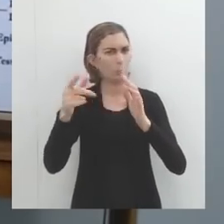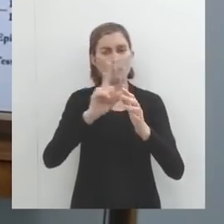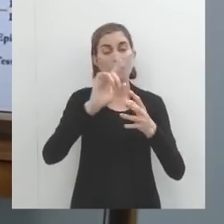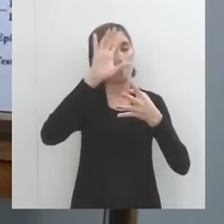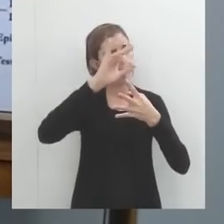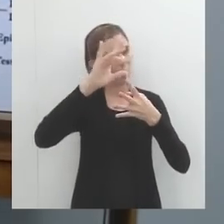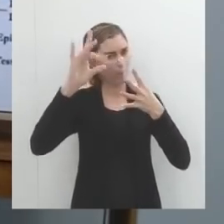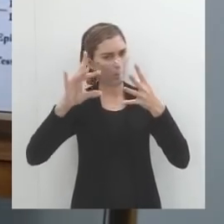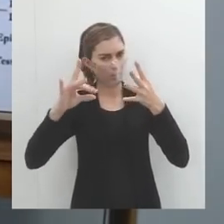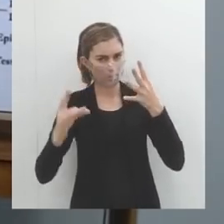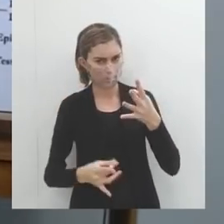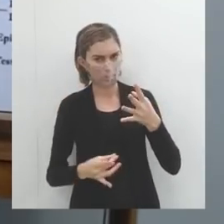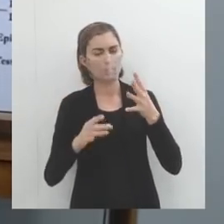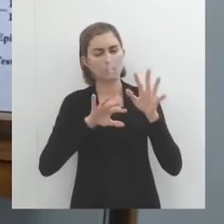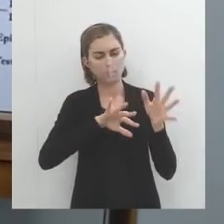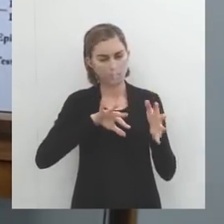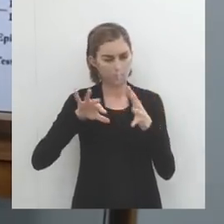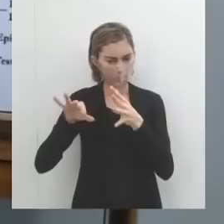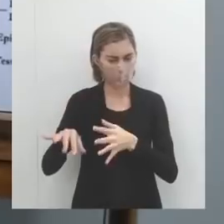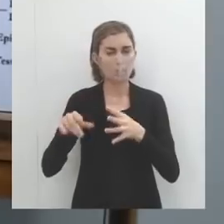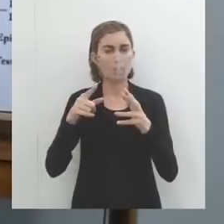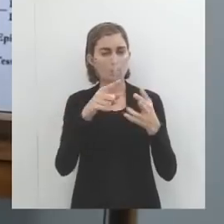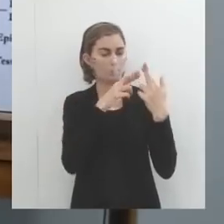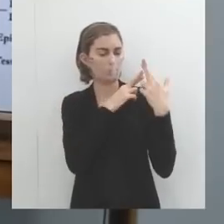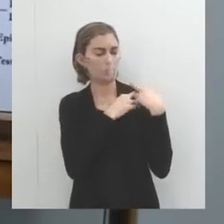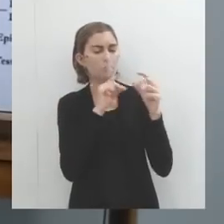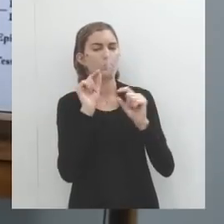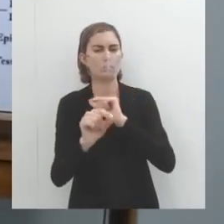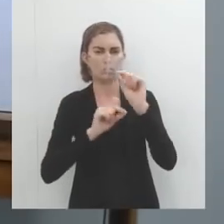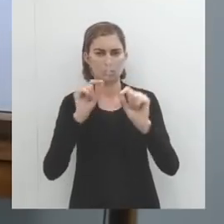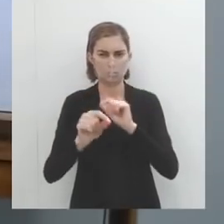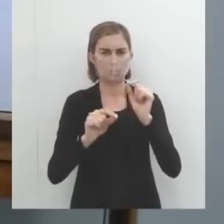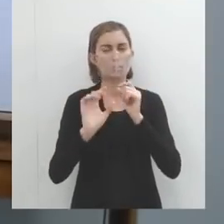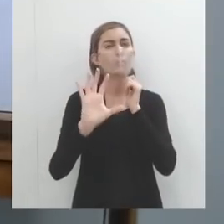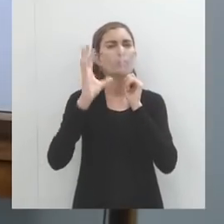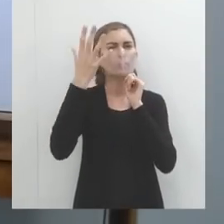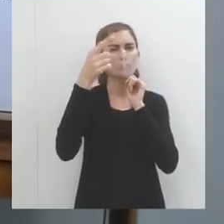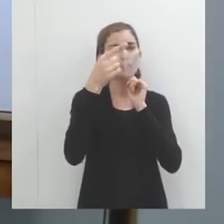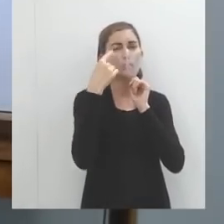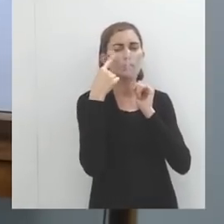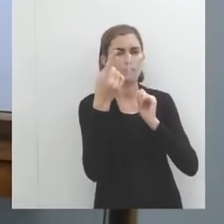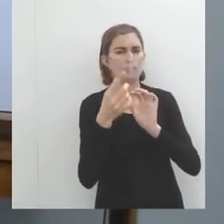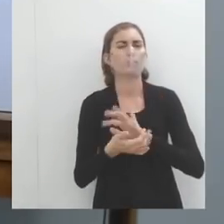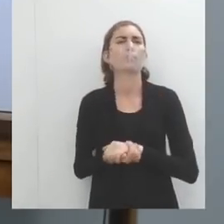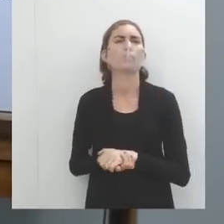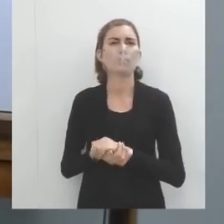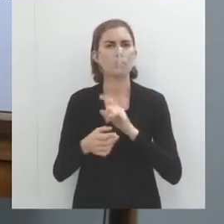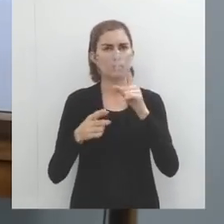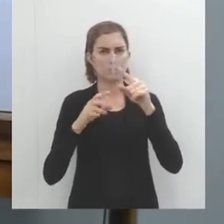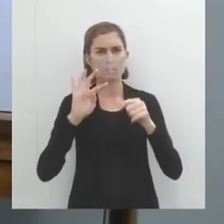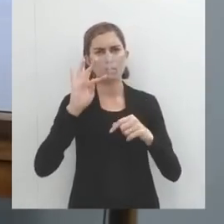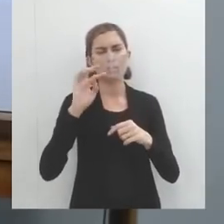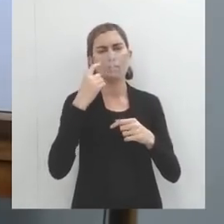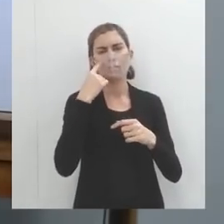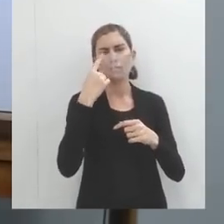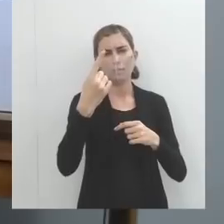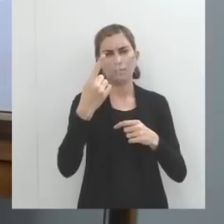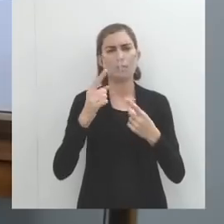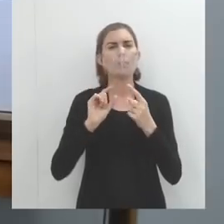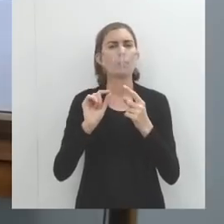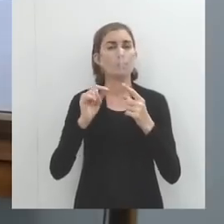cada parte, tá? E cada função. Aí o que que acontece? A primeira parte do sistema reprodutor